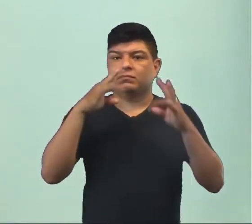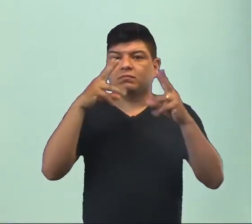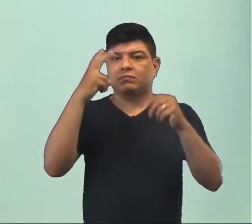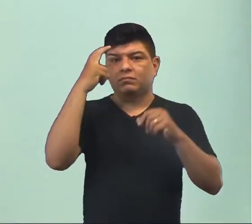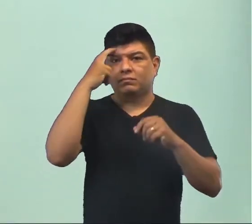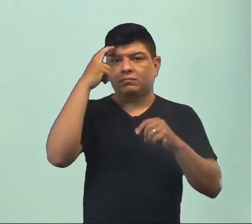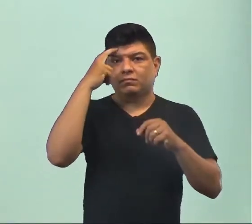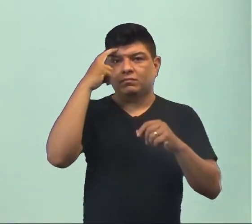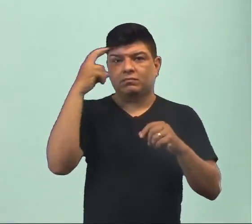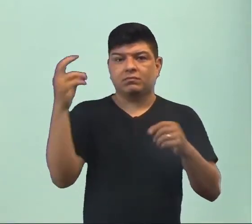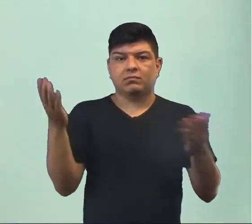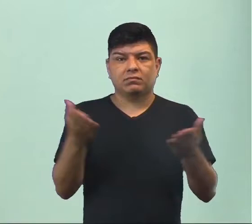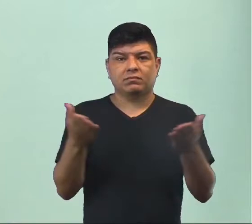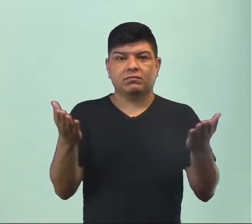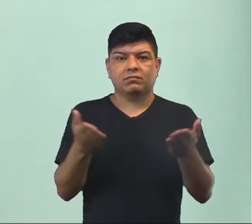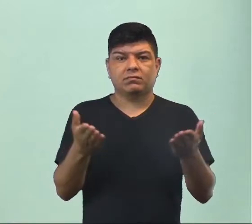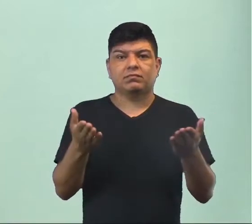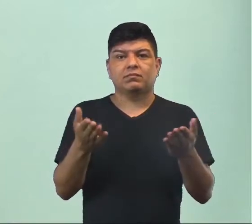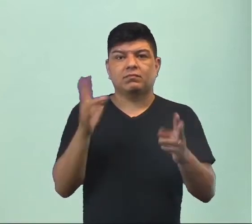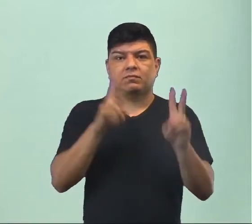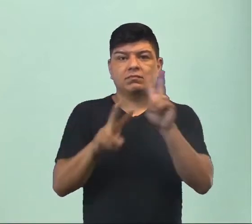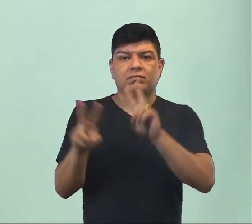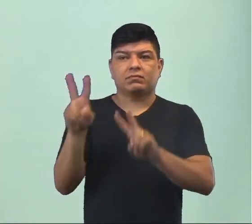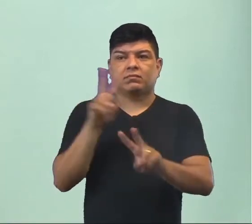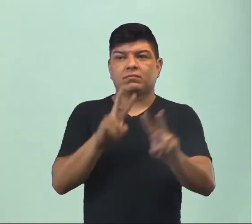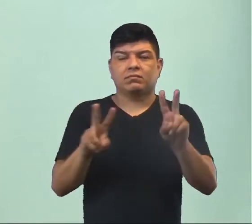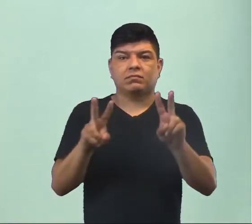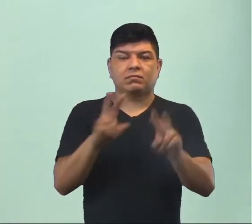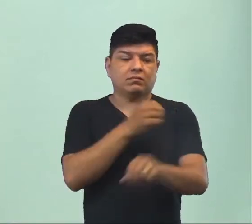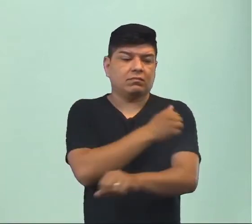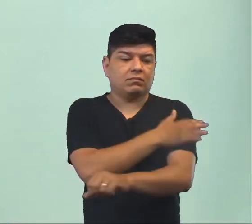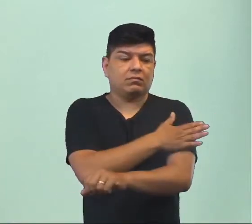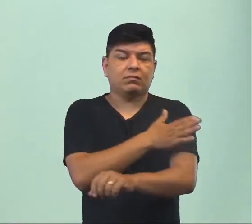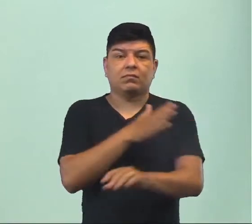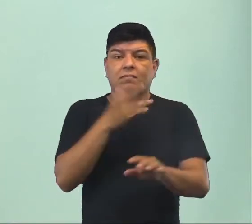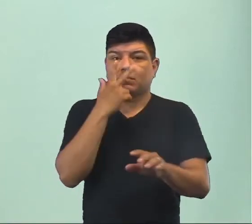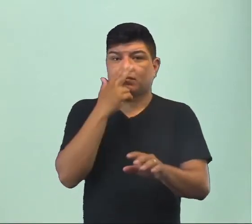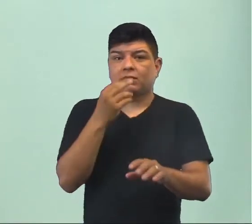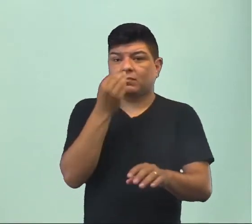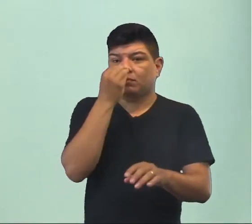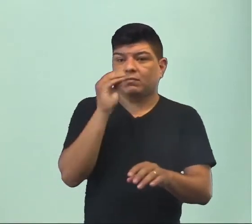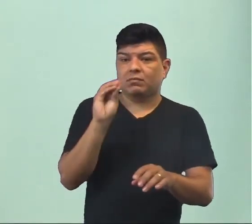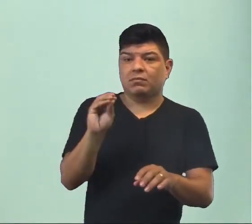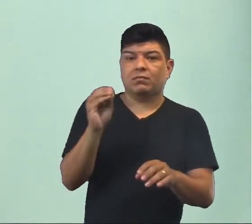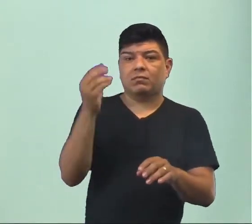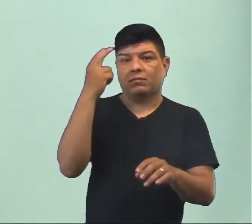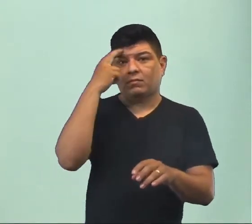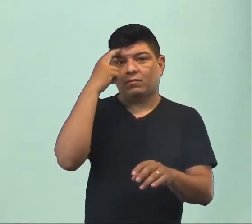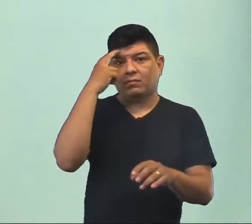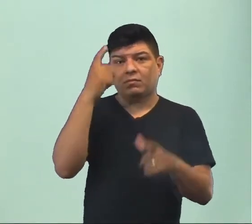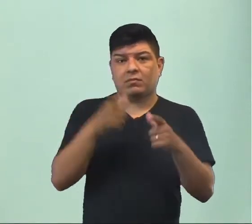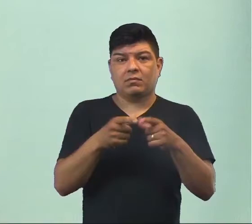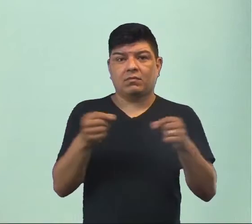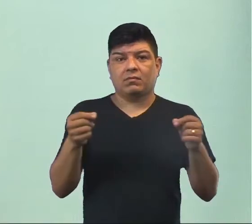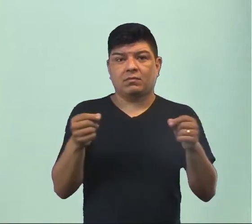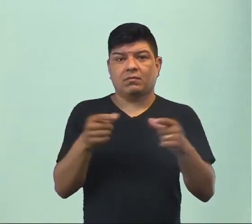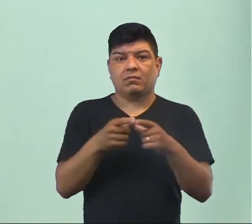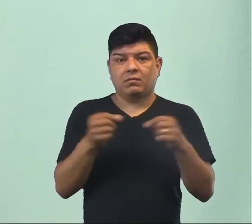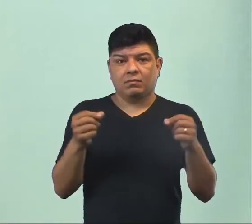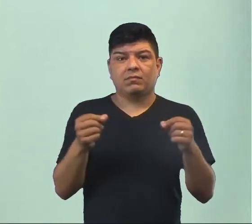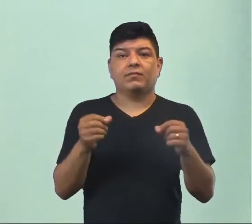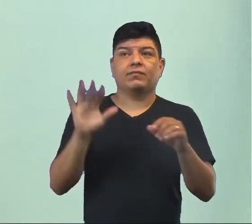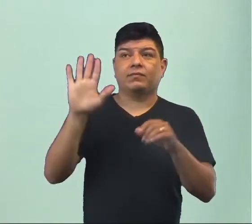cultura moderna. Essa visão é preconceituosa e despreza, por exemplo, a cultura oriental,